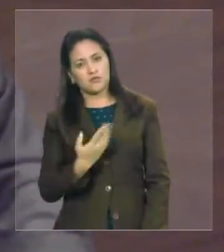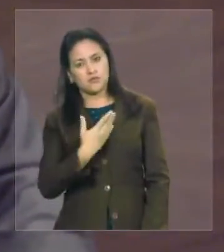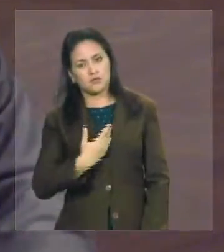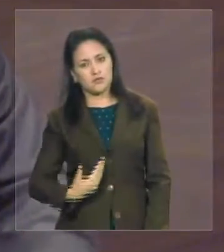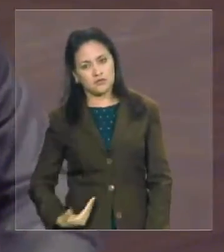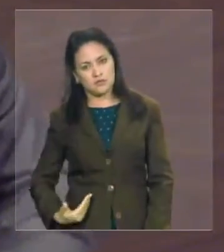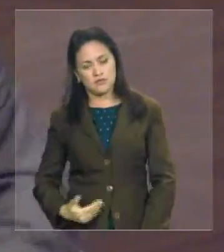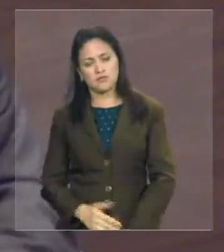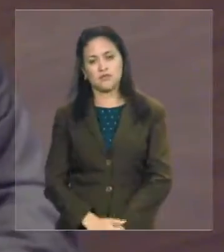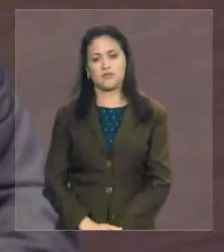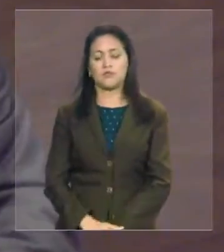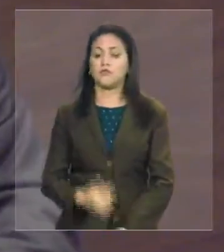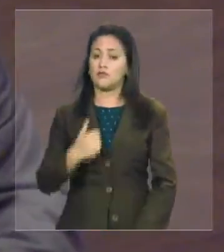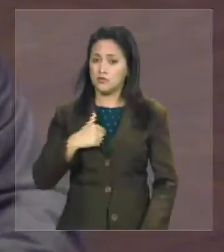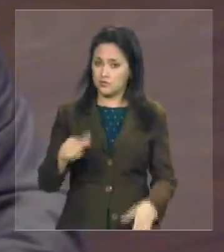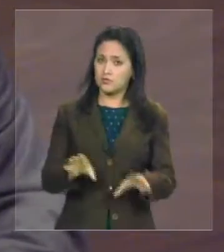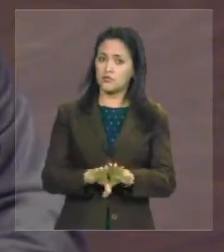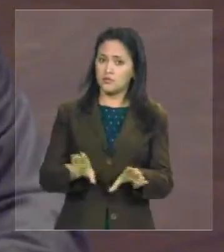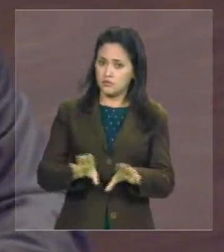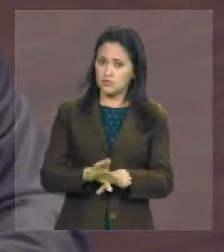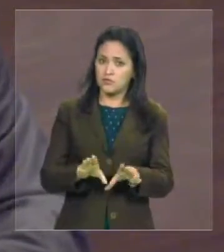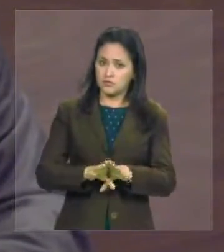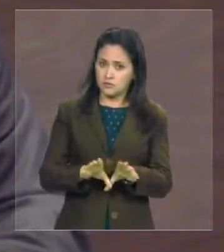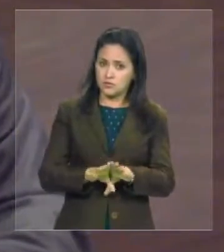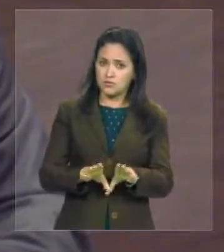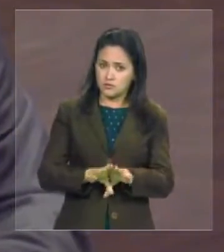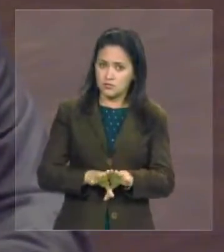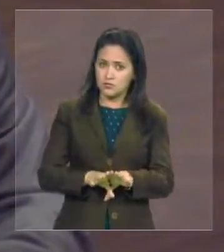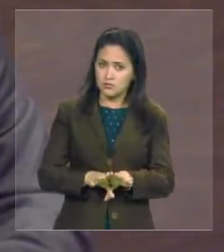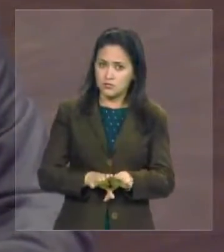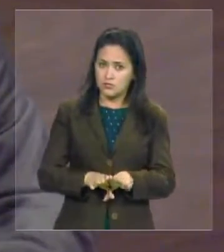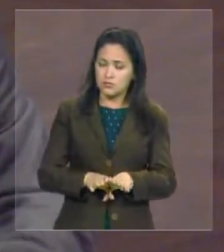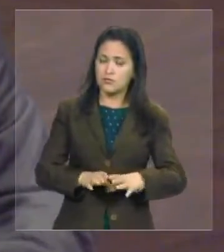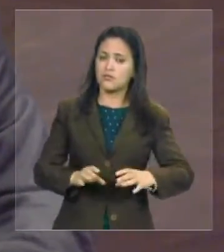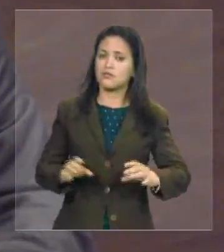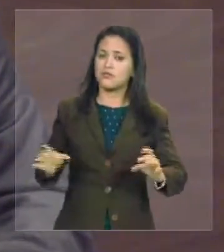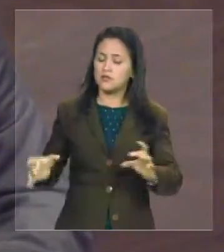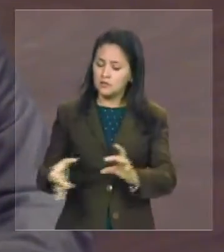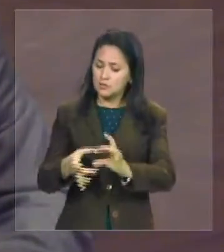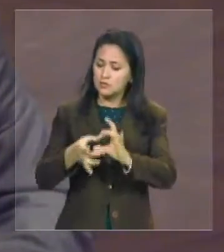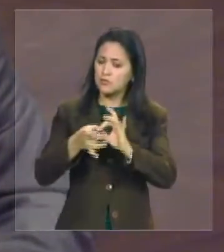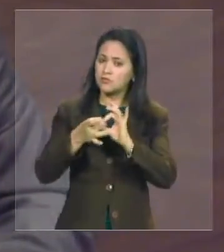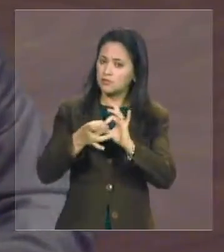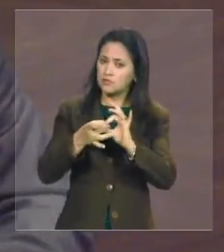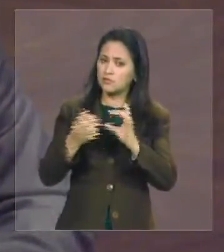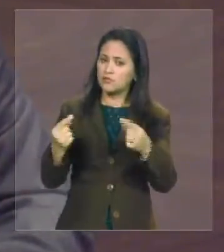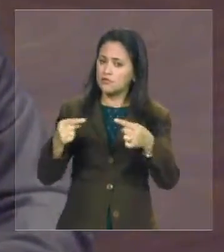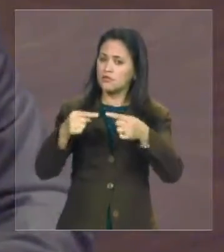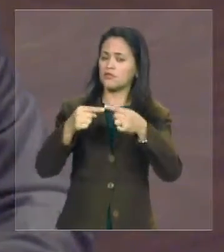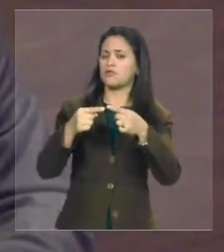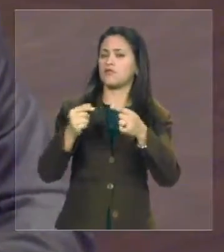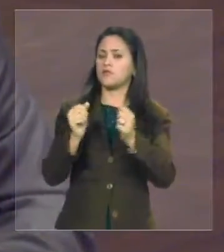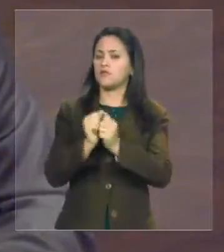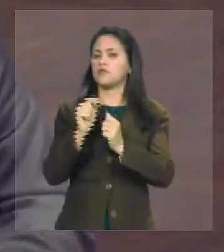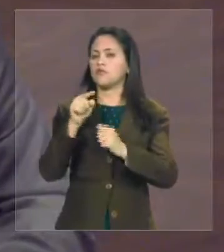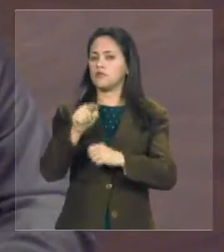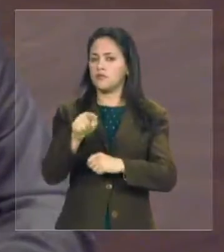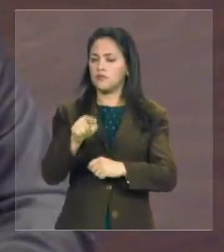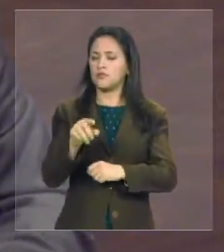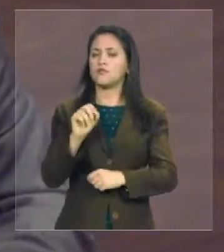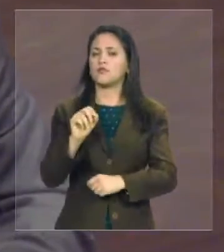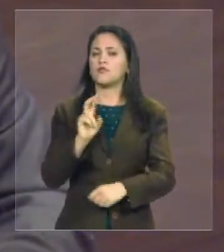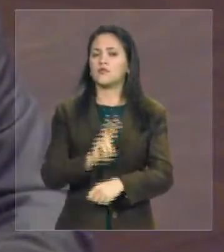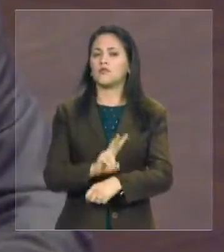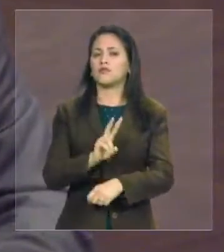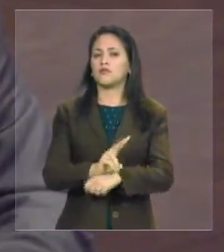eu também me congratulo com Vossa Excelência no que diz respeito à defesa do